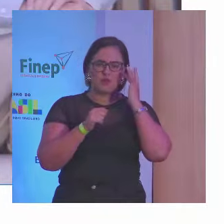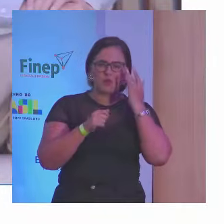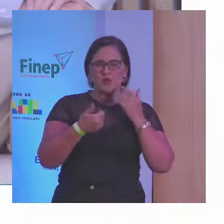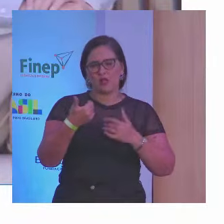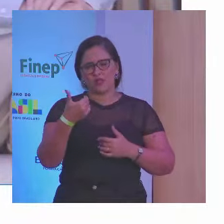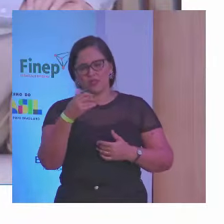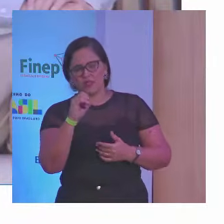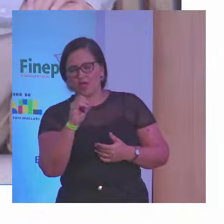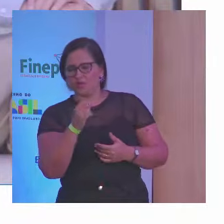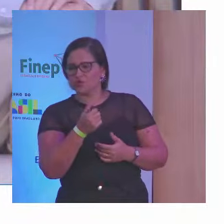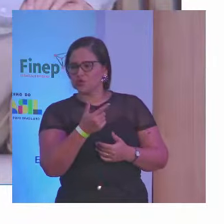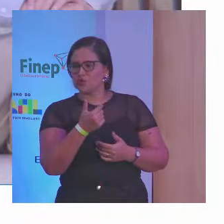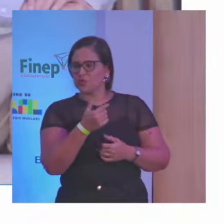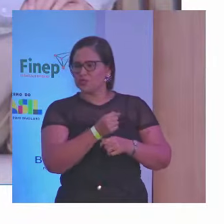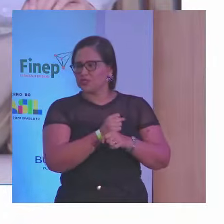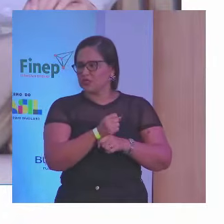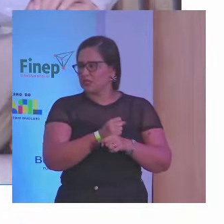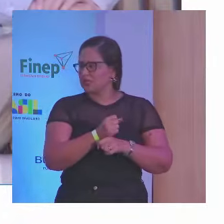10, 12 anos, né,